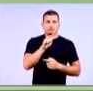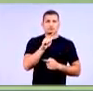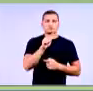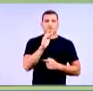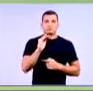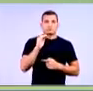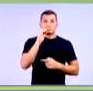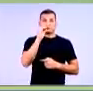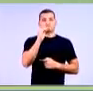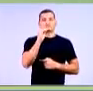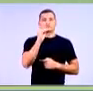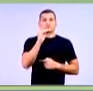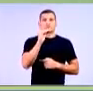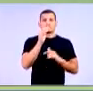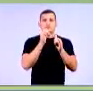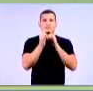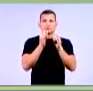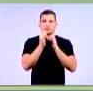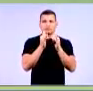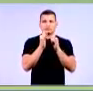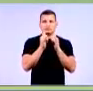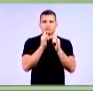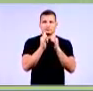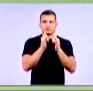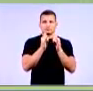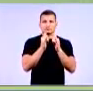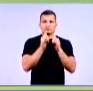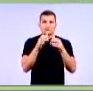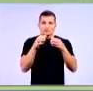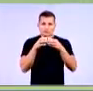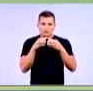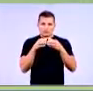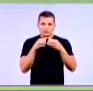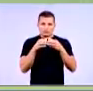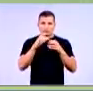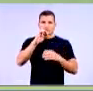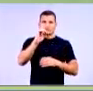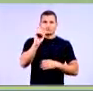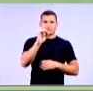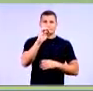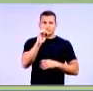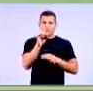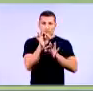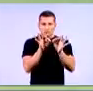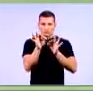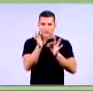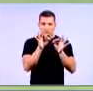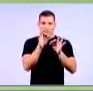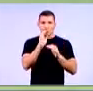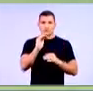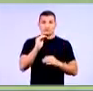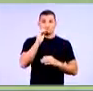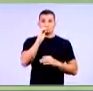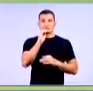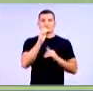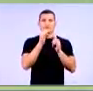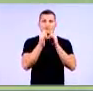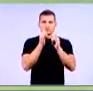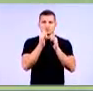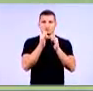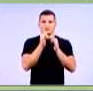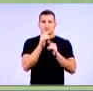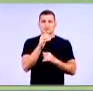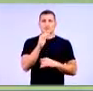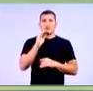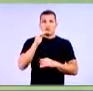informação. Então, o conjunto de dados organizados, eles geram uma informação. E com essa informação, né, a